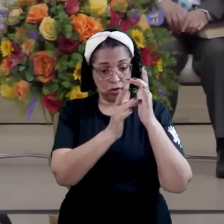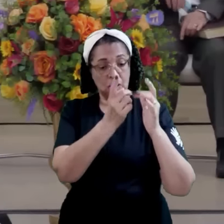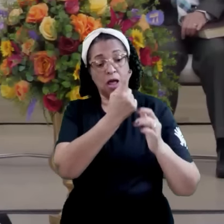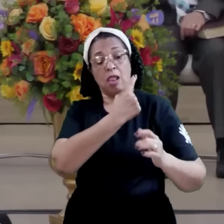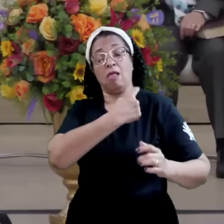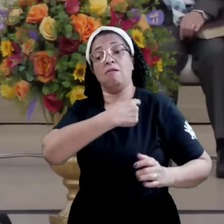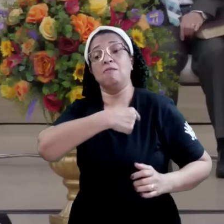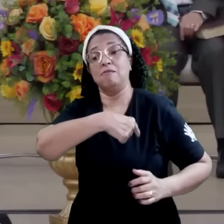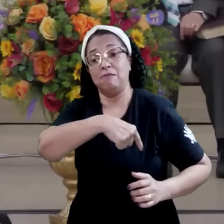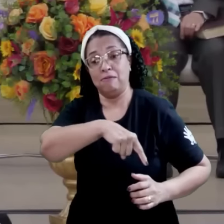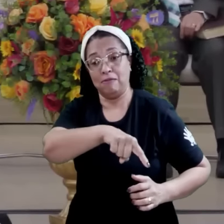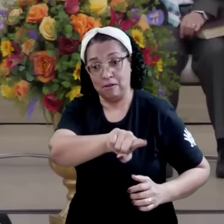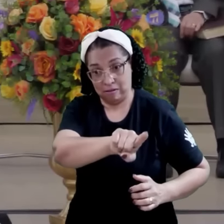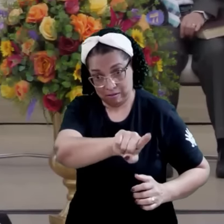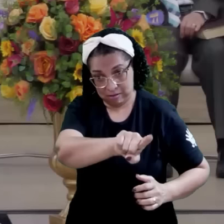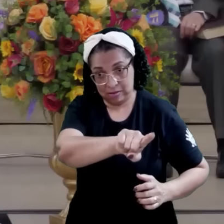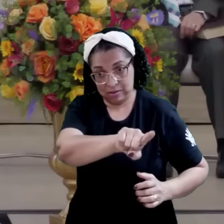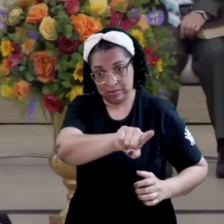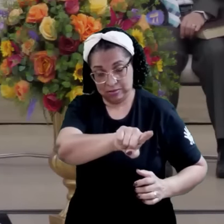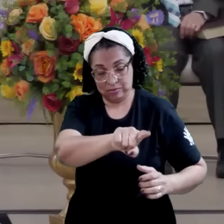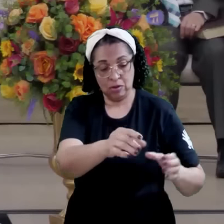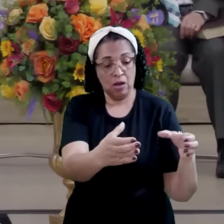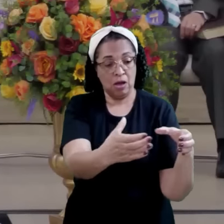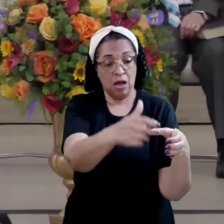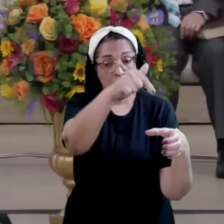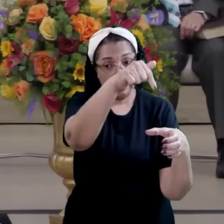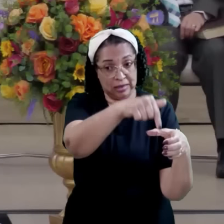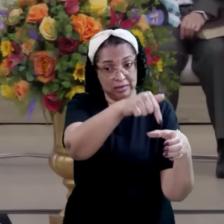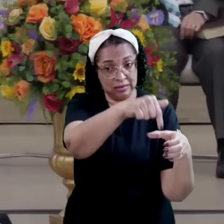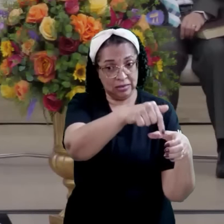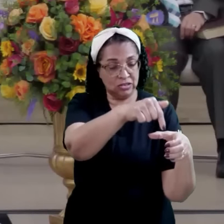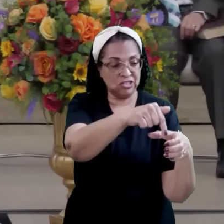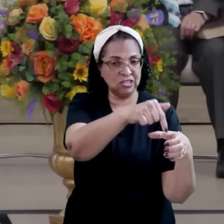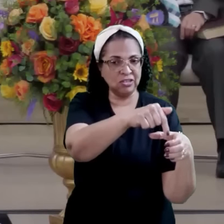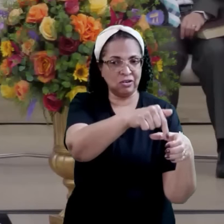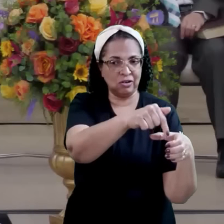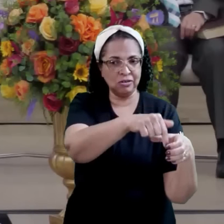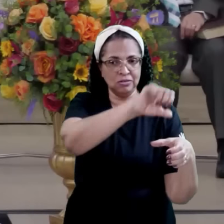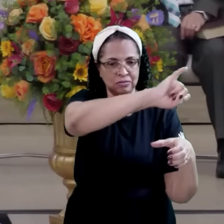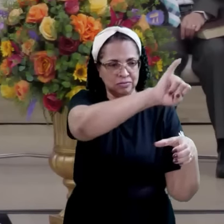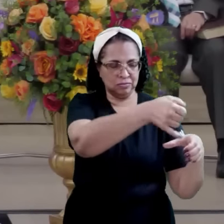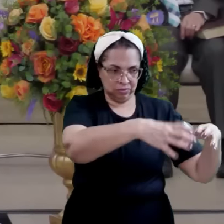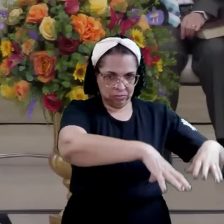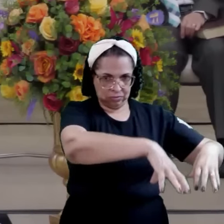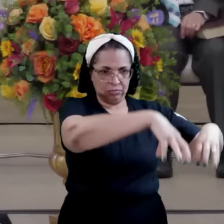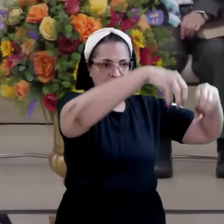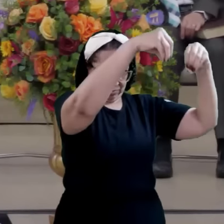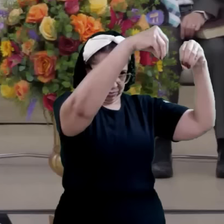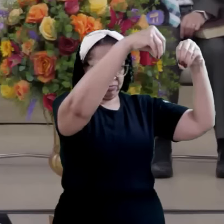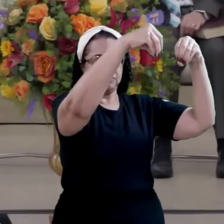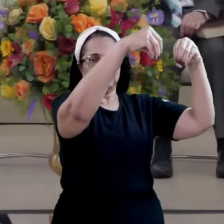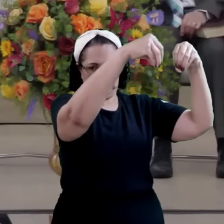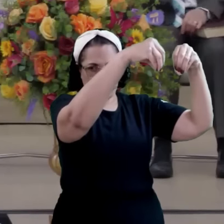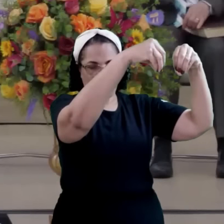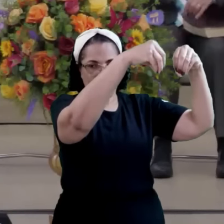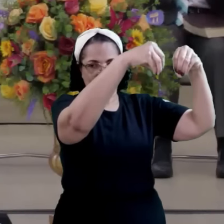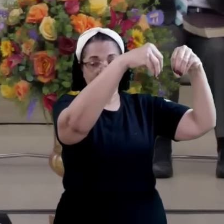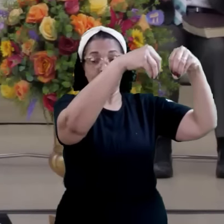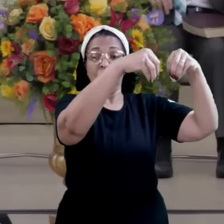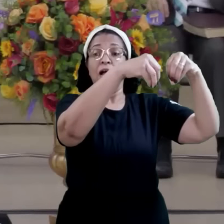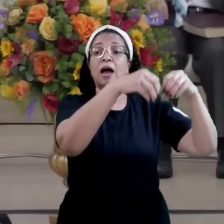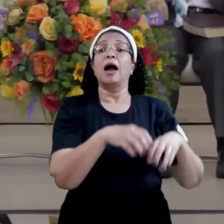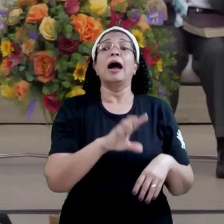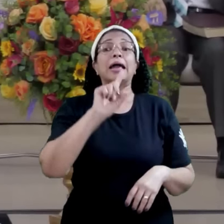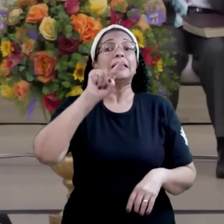entrada Marcos narra a saída é como se o dois combinasse dizendo o seguinte Lucas dizendo deixa comigo que eu falo como ele entrou